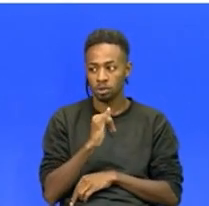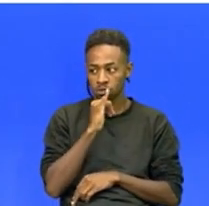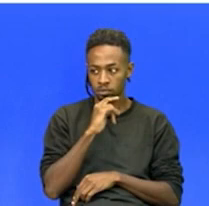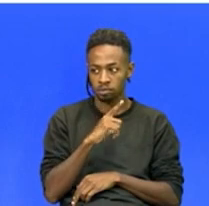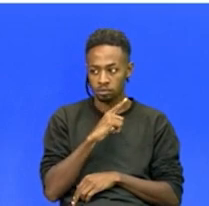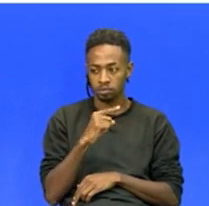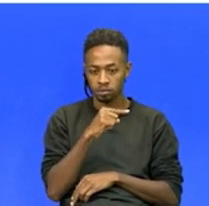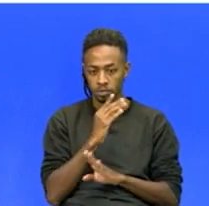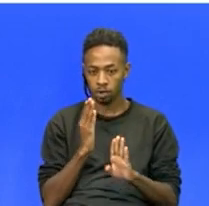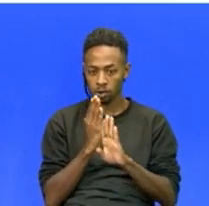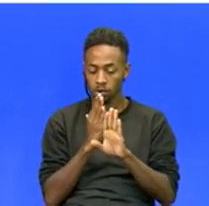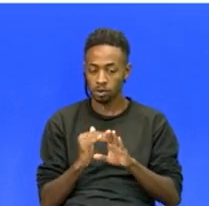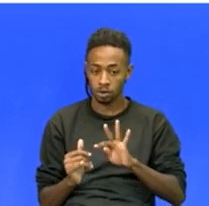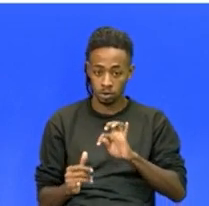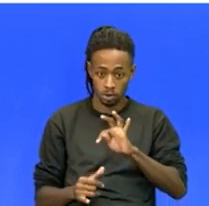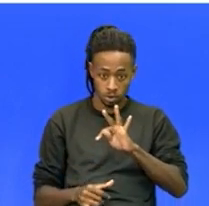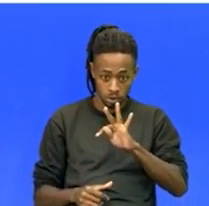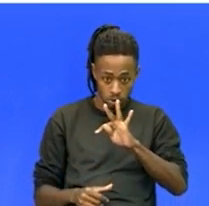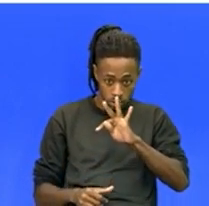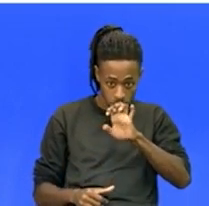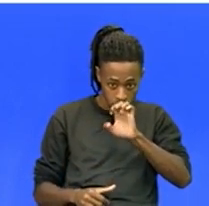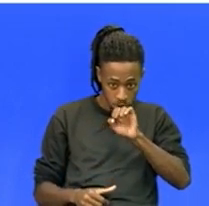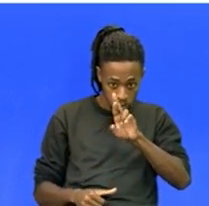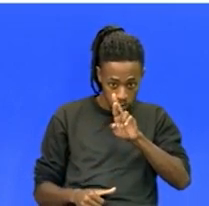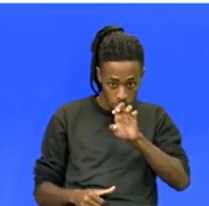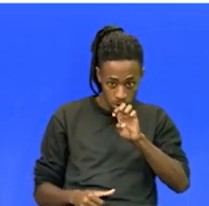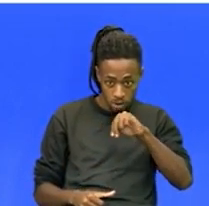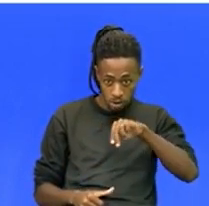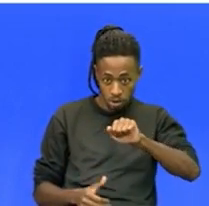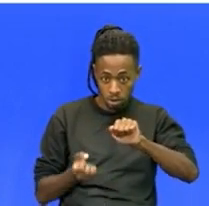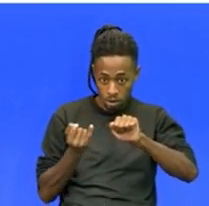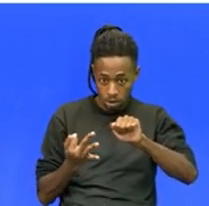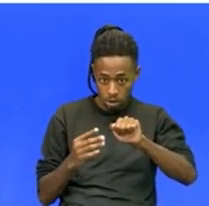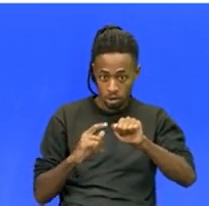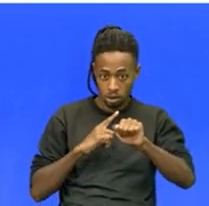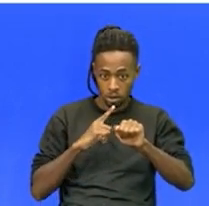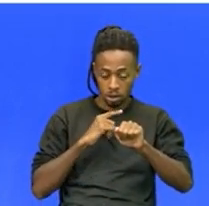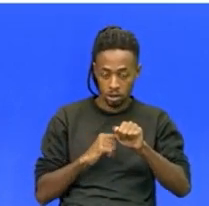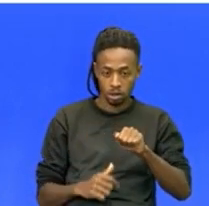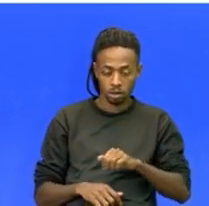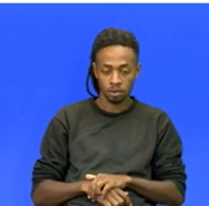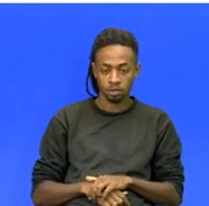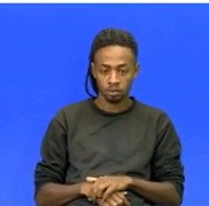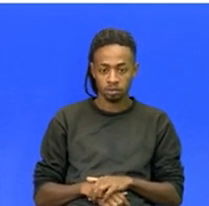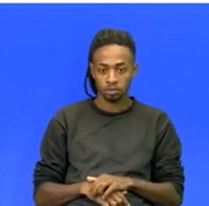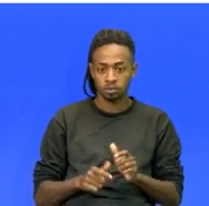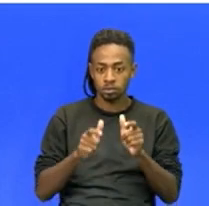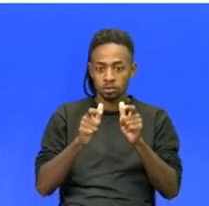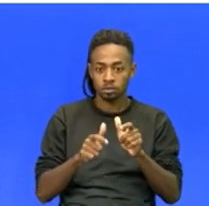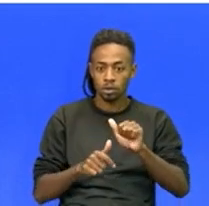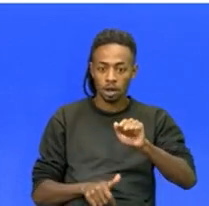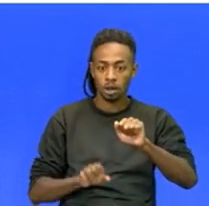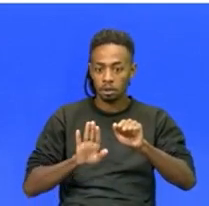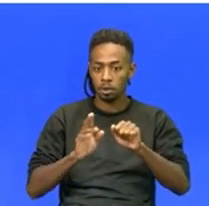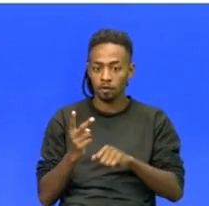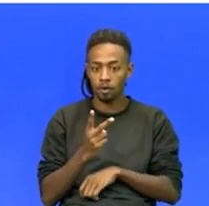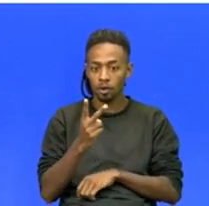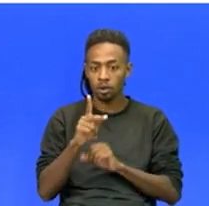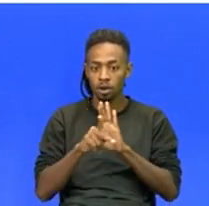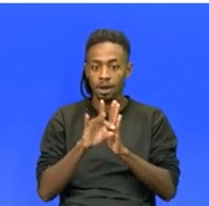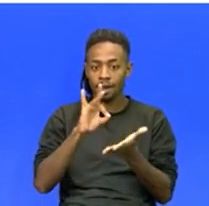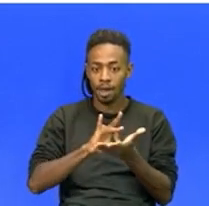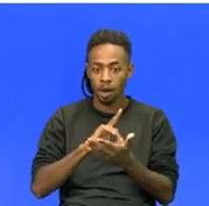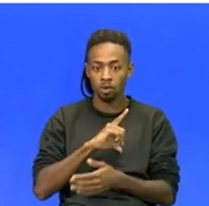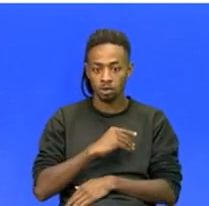Tá? O teorema que descreve isso tem o máximo e o mínimo locais em determinados A e B, valores, ou seja, reais,